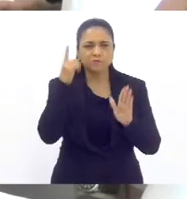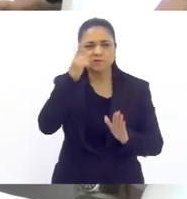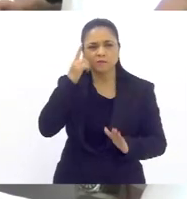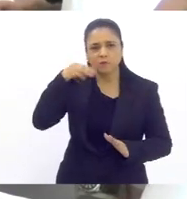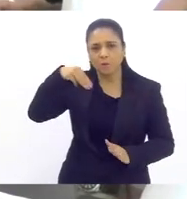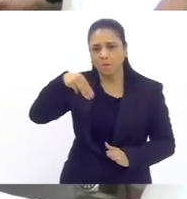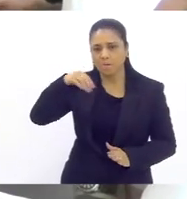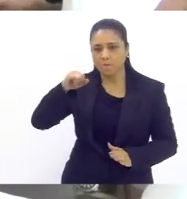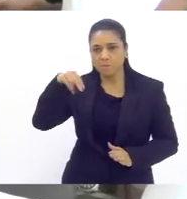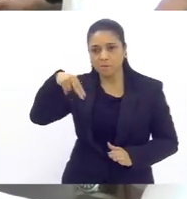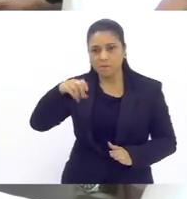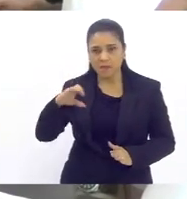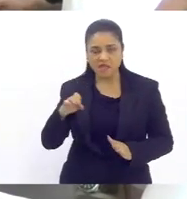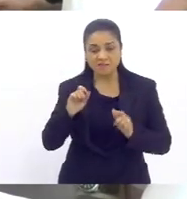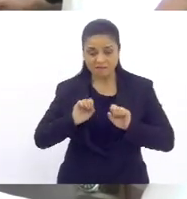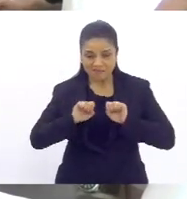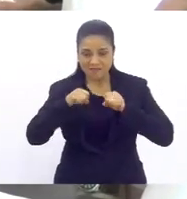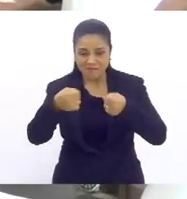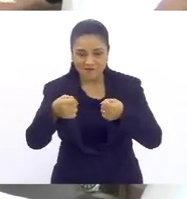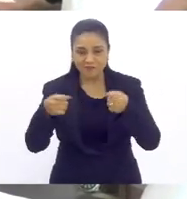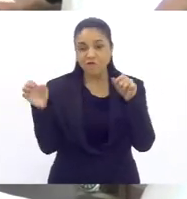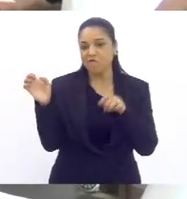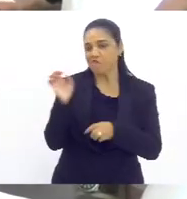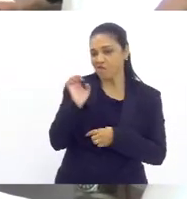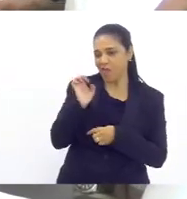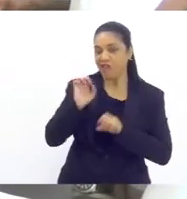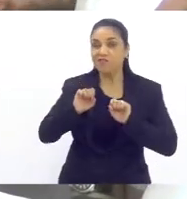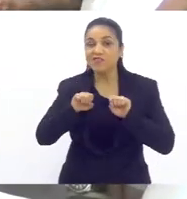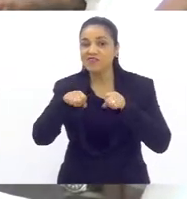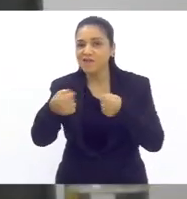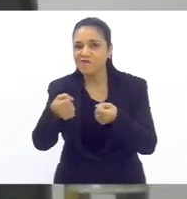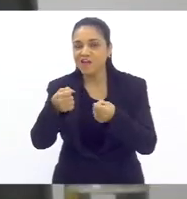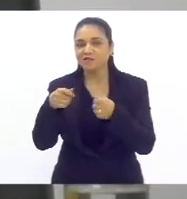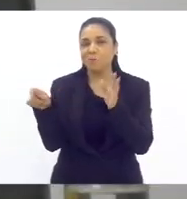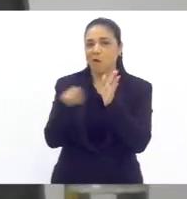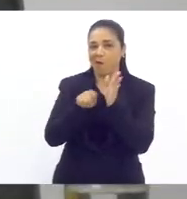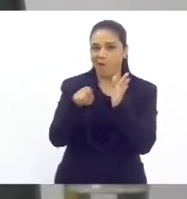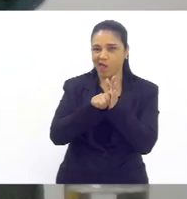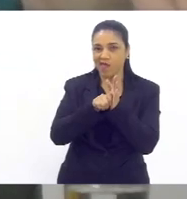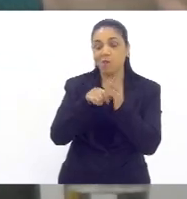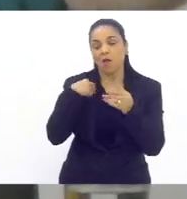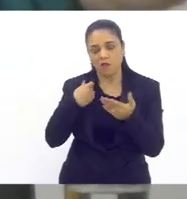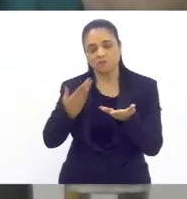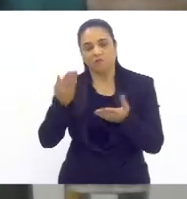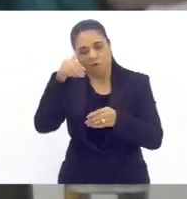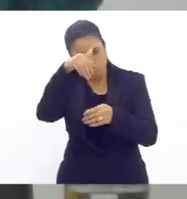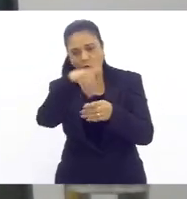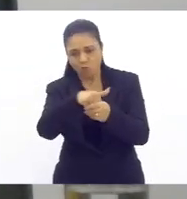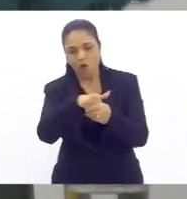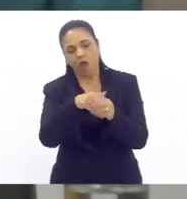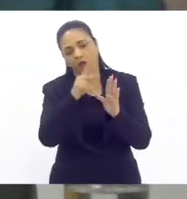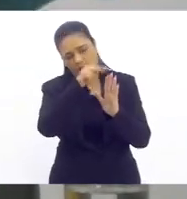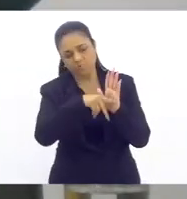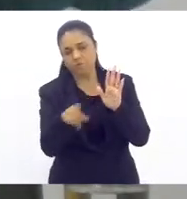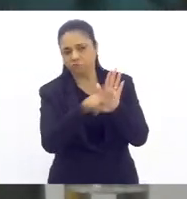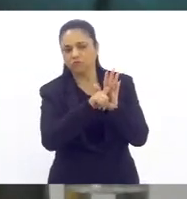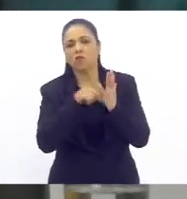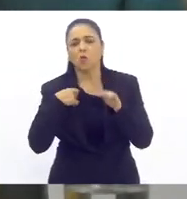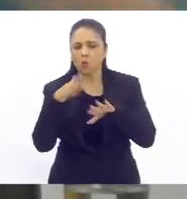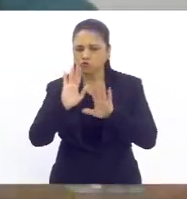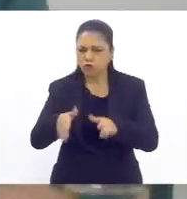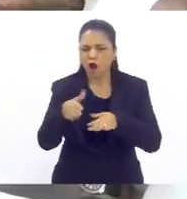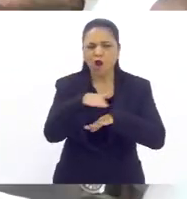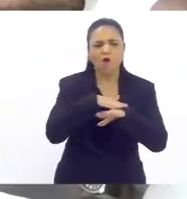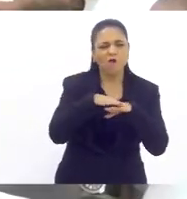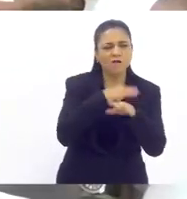os os maconheiros e tal mas essa eu vou votar favorável porque eu fui lá conversei com as famílias e vou votar pela